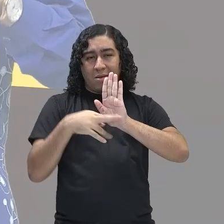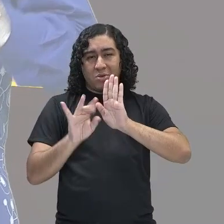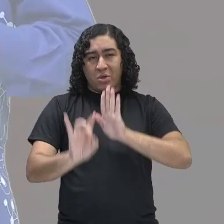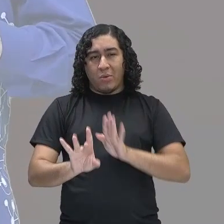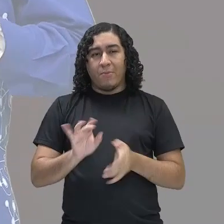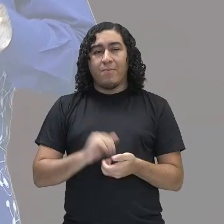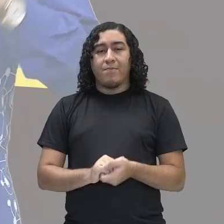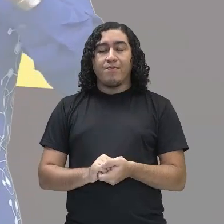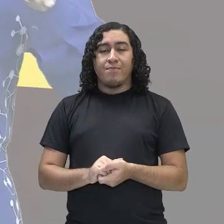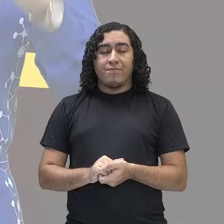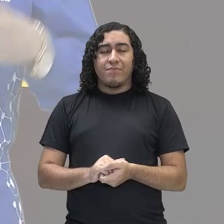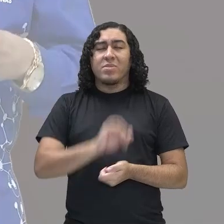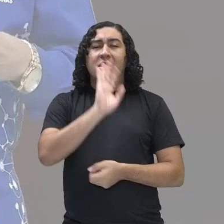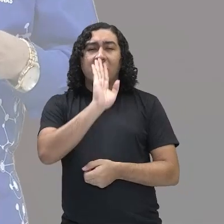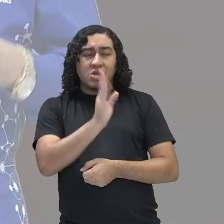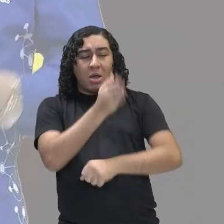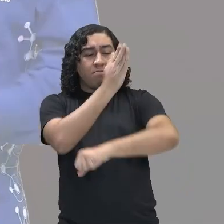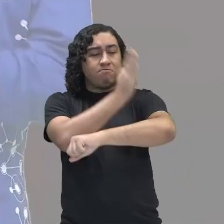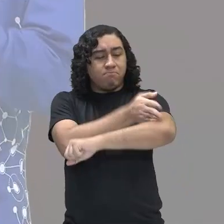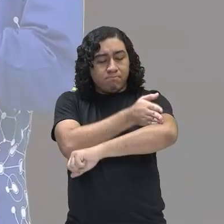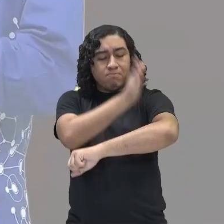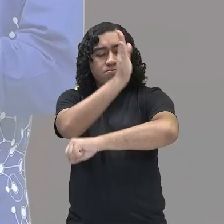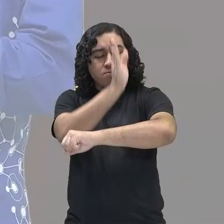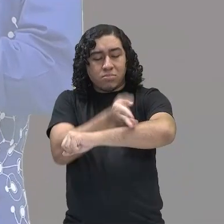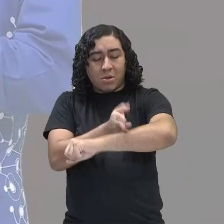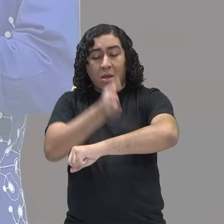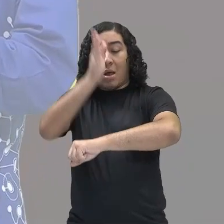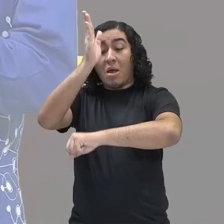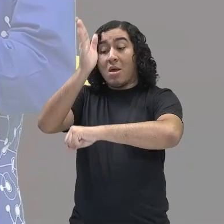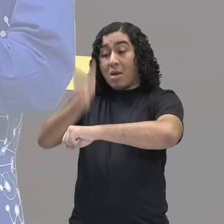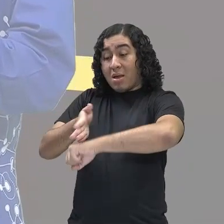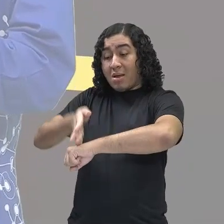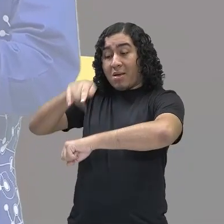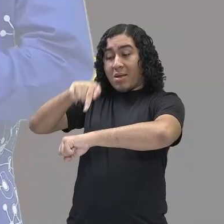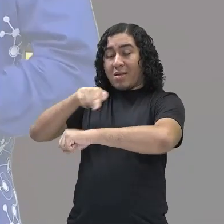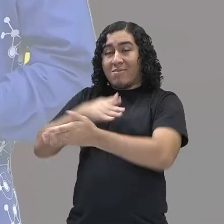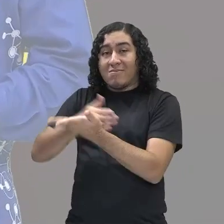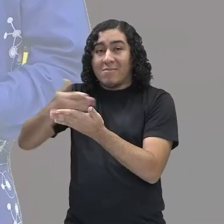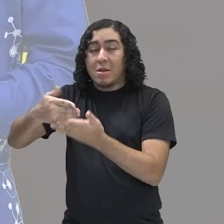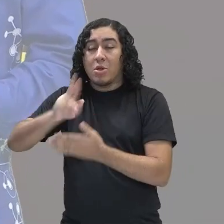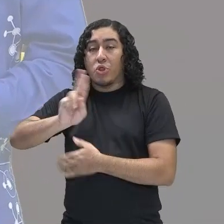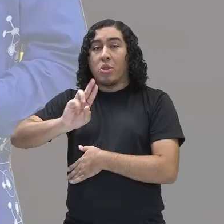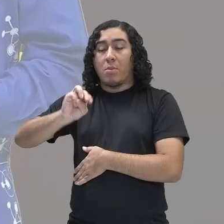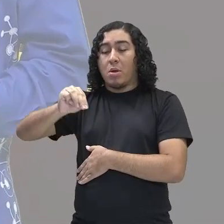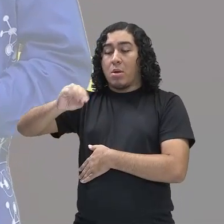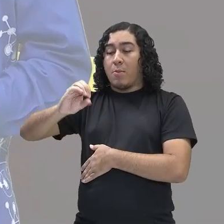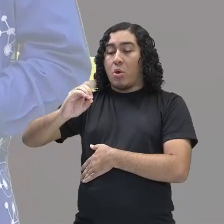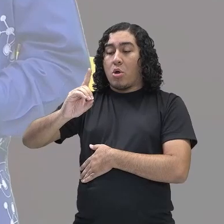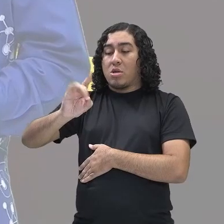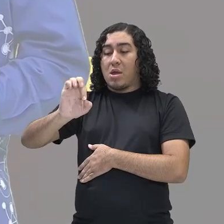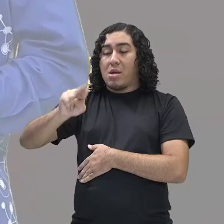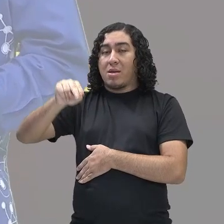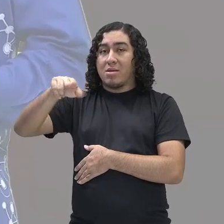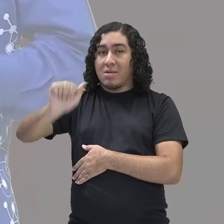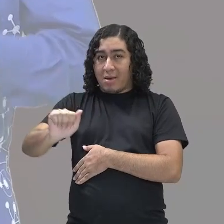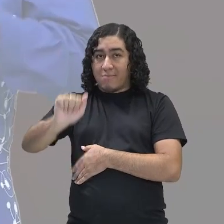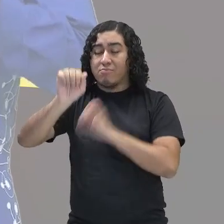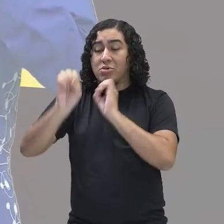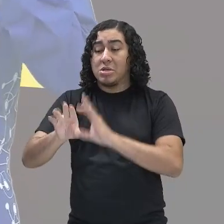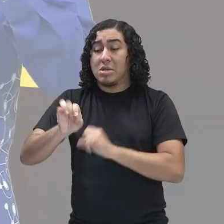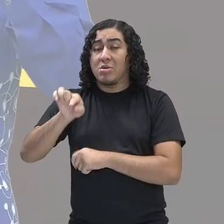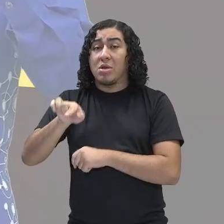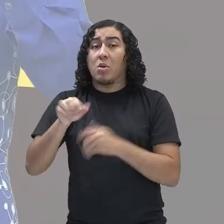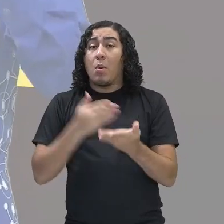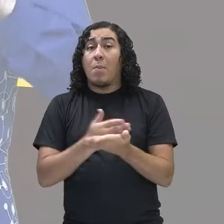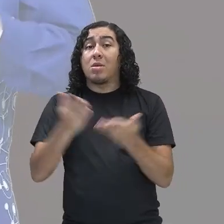Grécia Antiga para a Idade Média, chegamos à Idade Moderna. E a educação moderna, ela começa aí